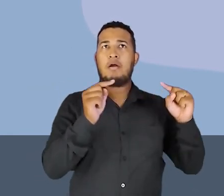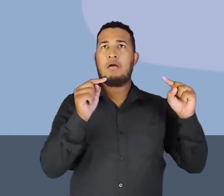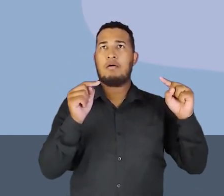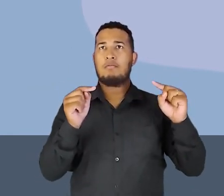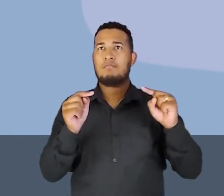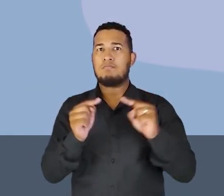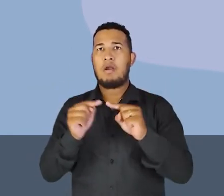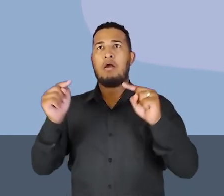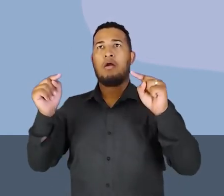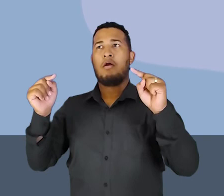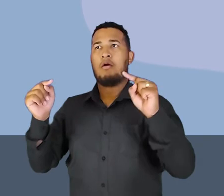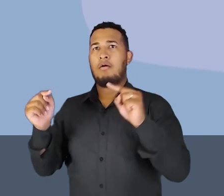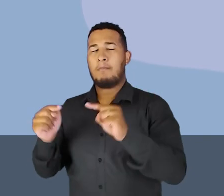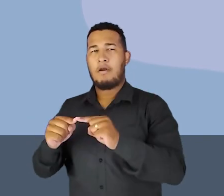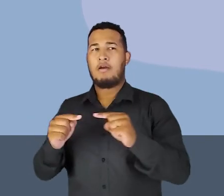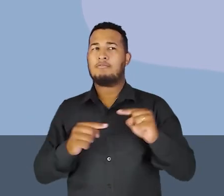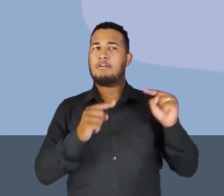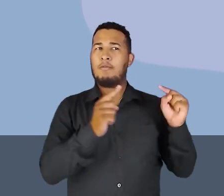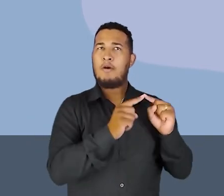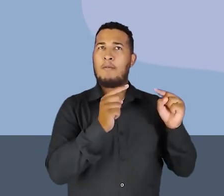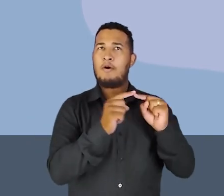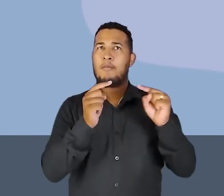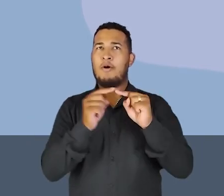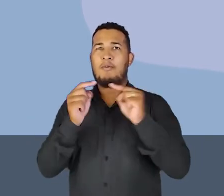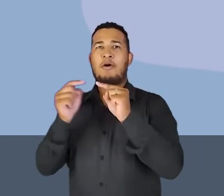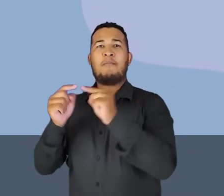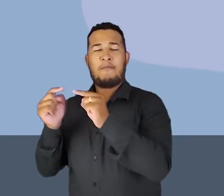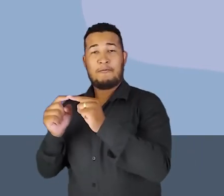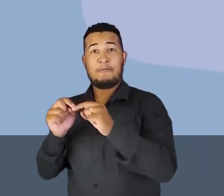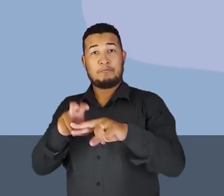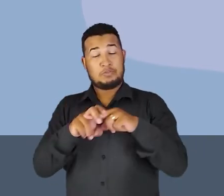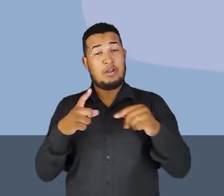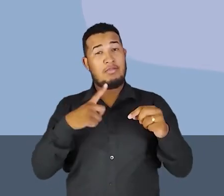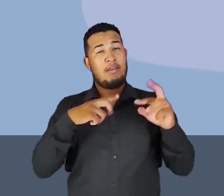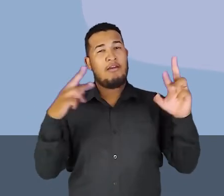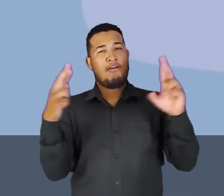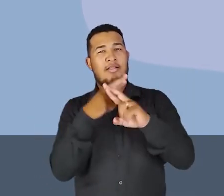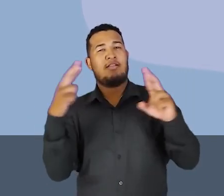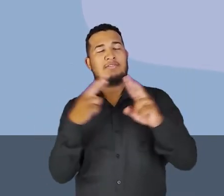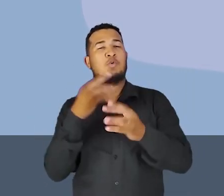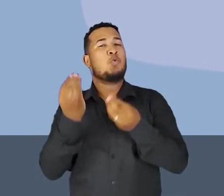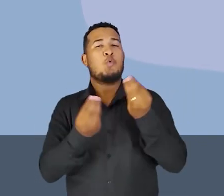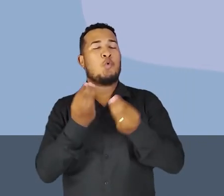né, e aí tem também uma relação